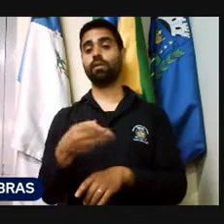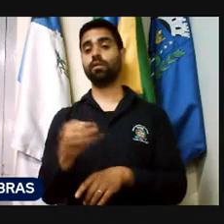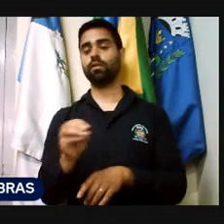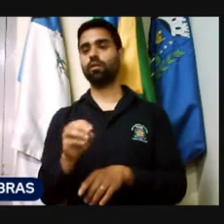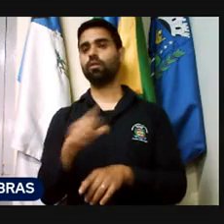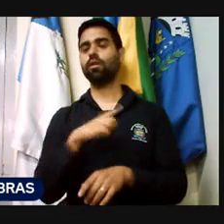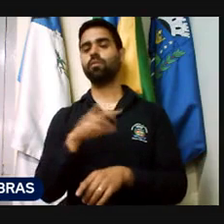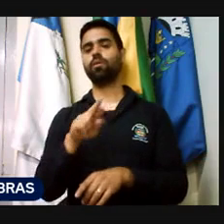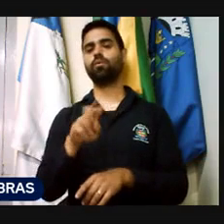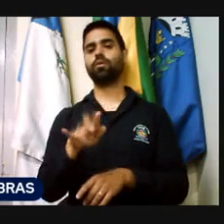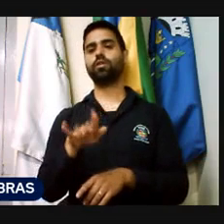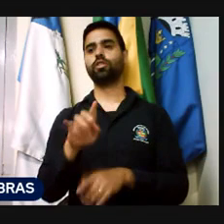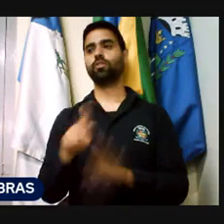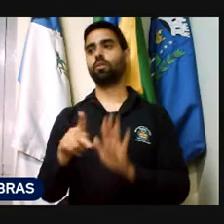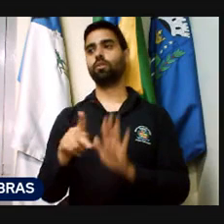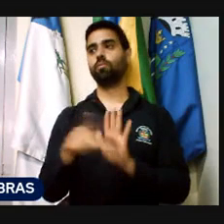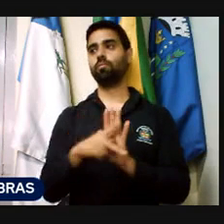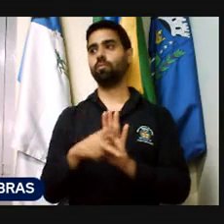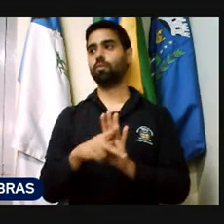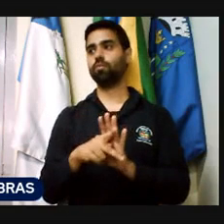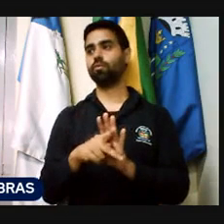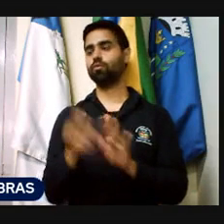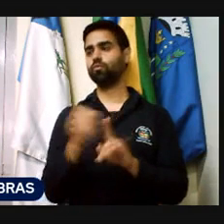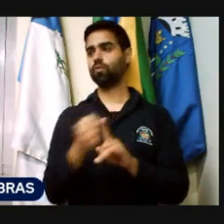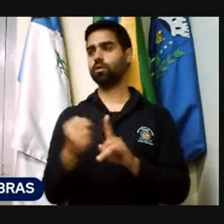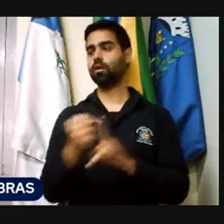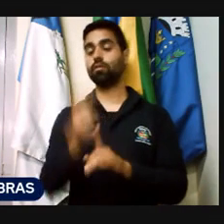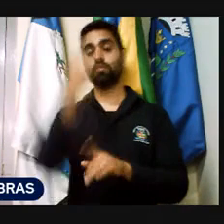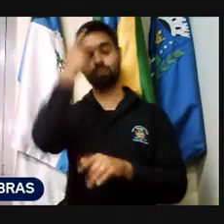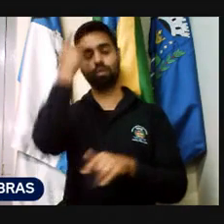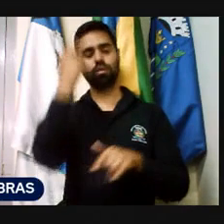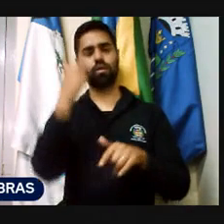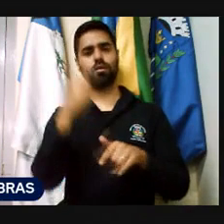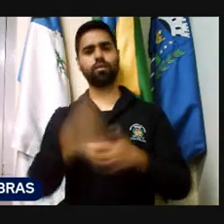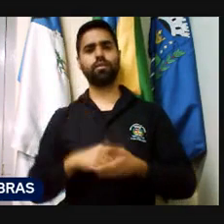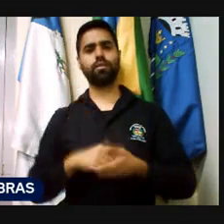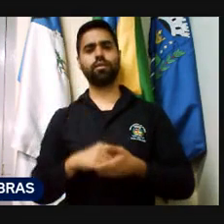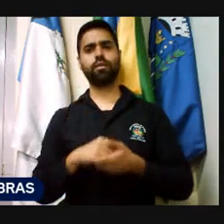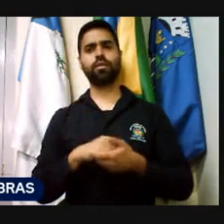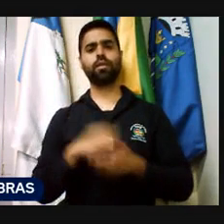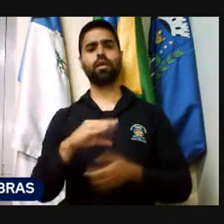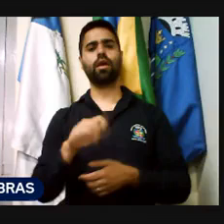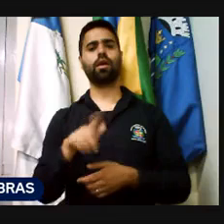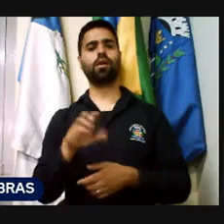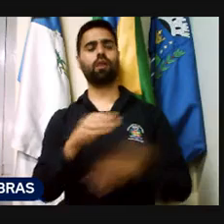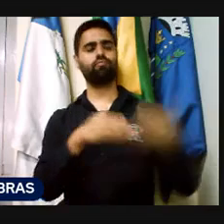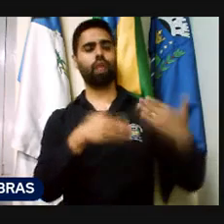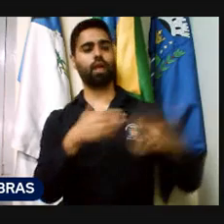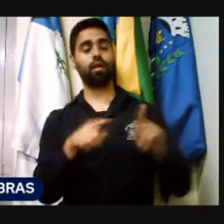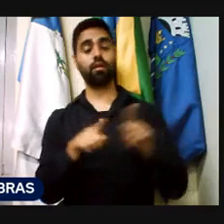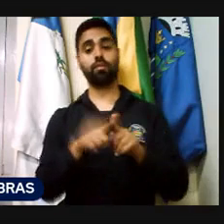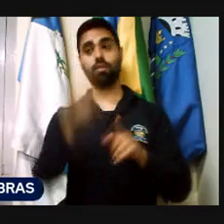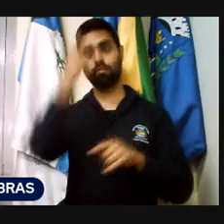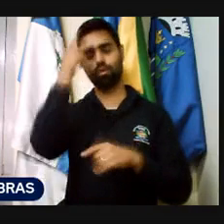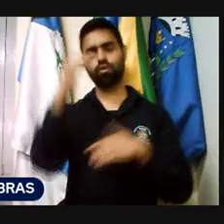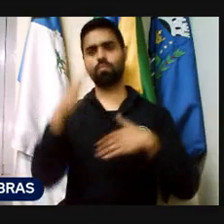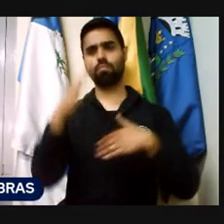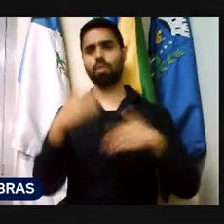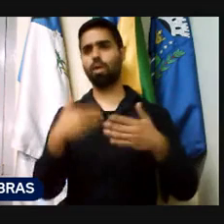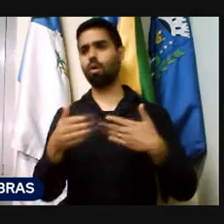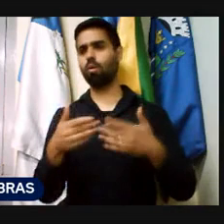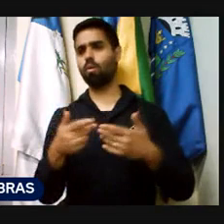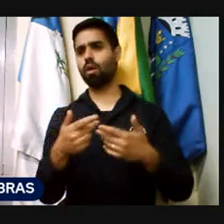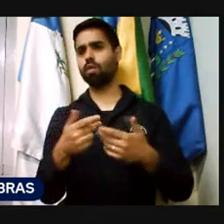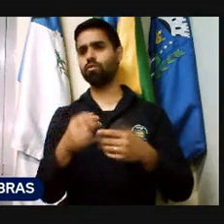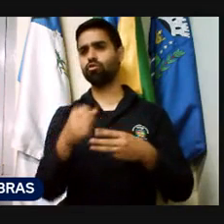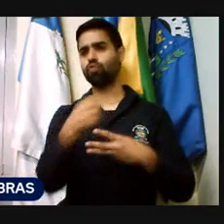regime próprio de previdência social, aos servidores públicos titulares de cargos efetivos e membros de quaisquer dos